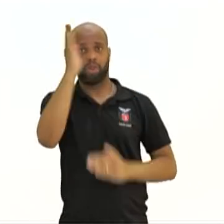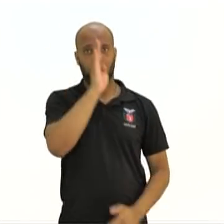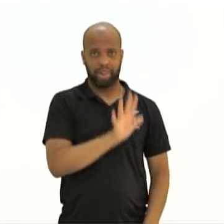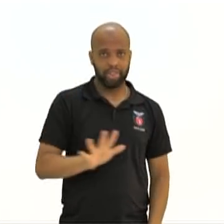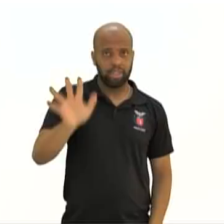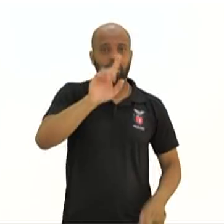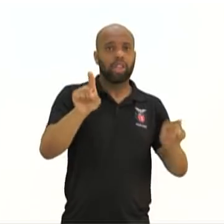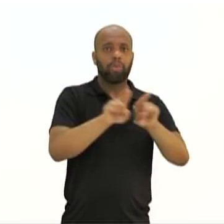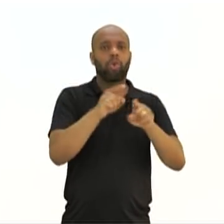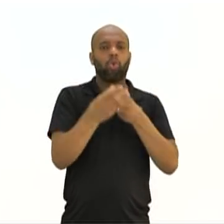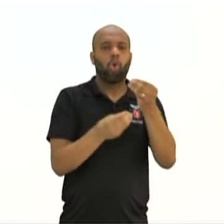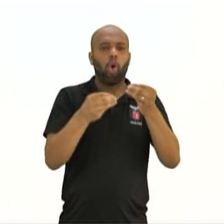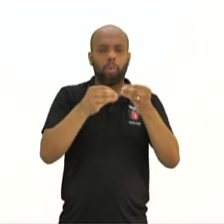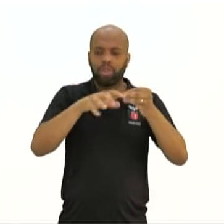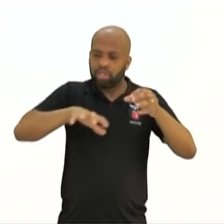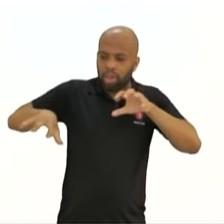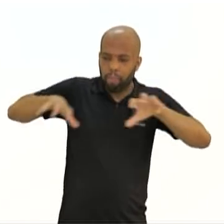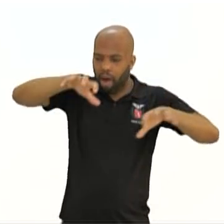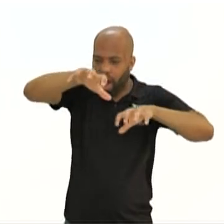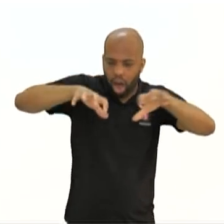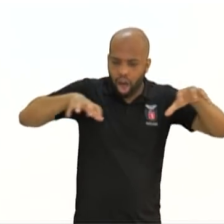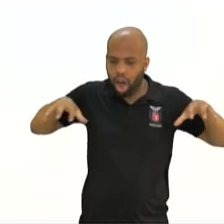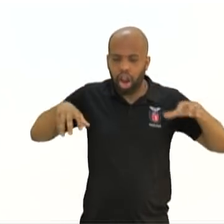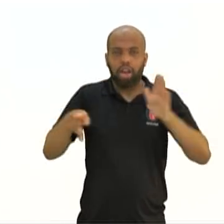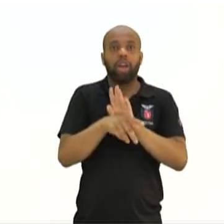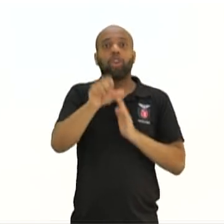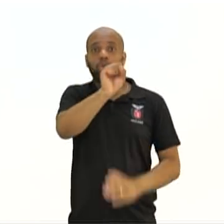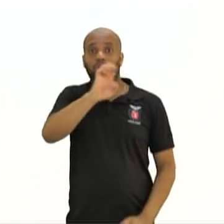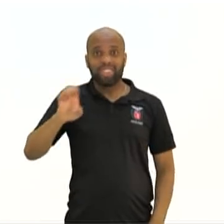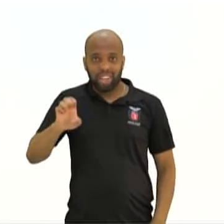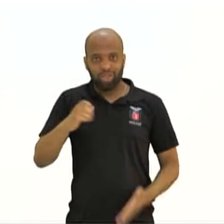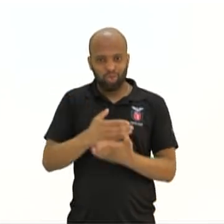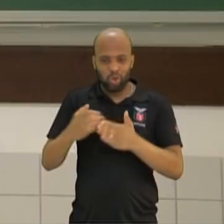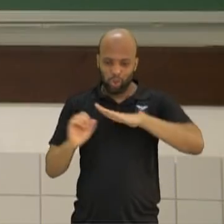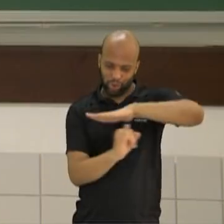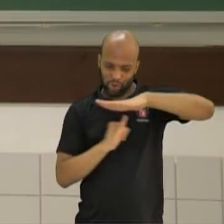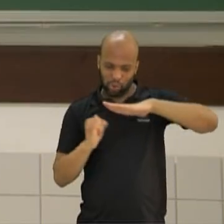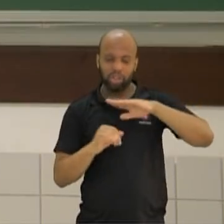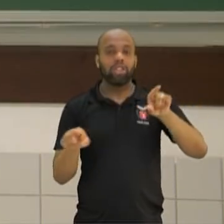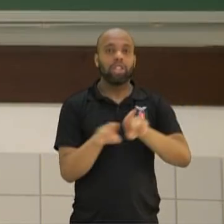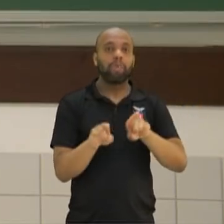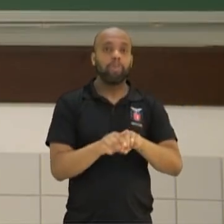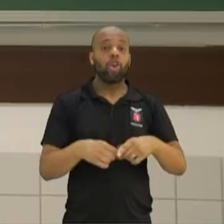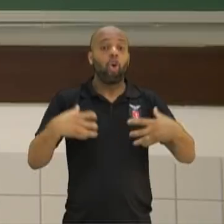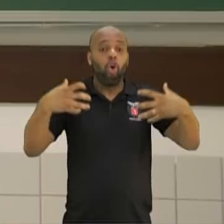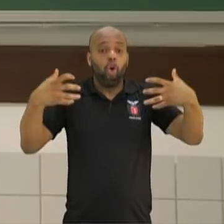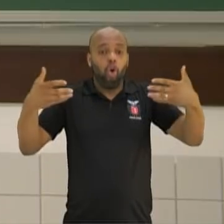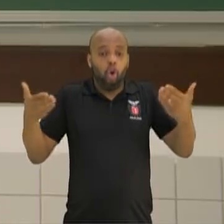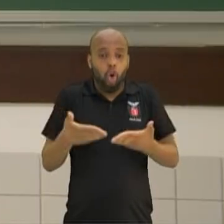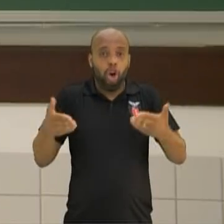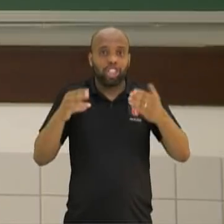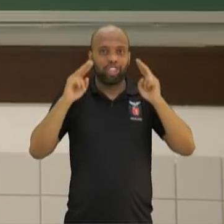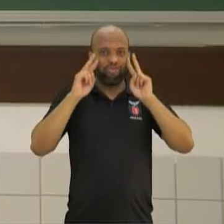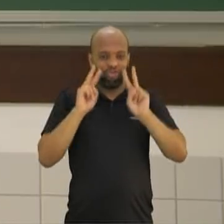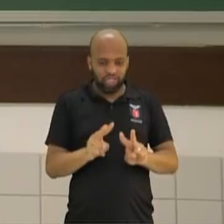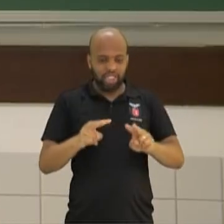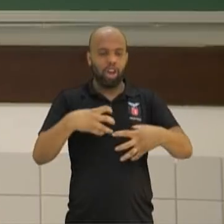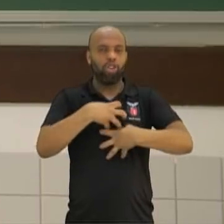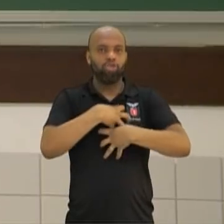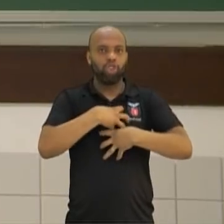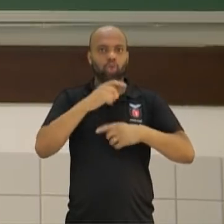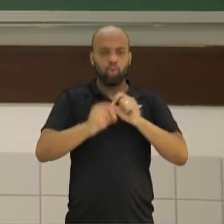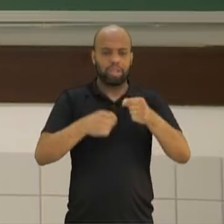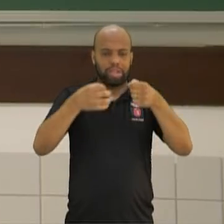distribuição industrial e nesse aspecto ligado muito à região sudeste e finalizamos com uma visão hoje, um pouco ainda